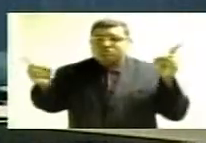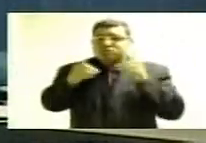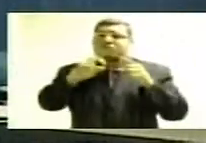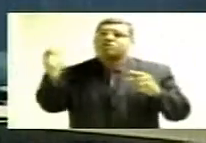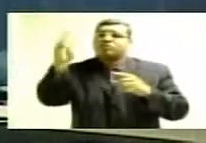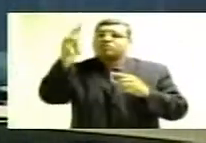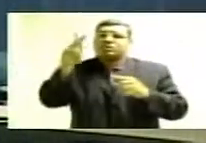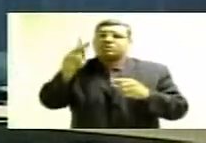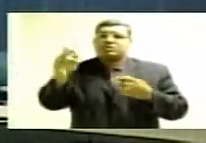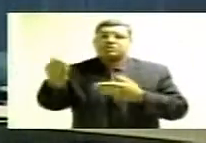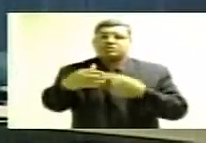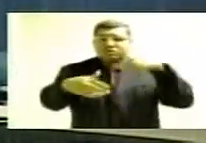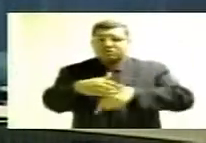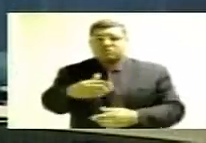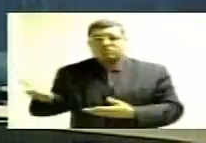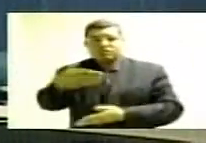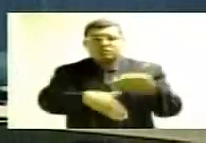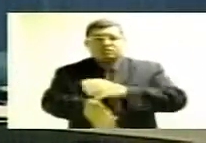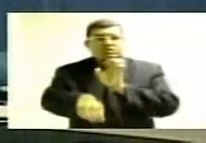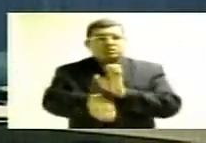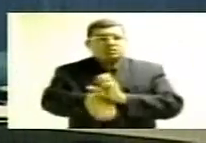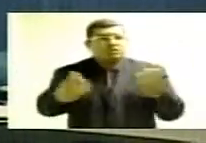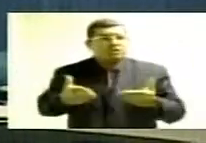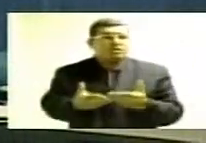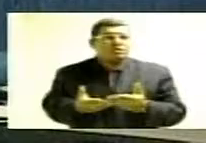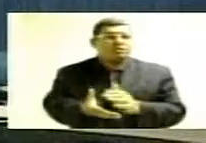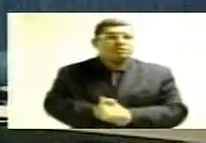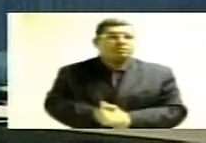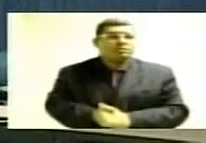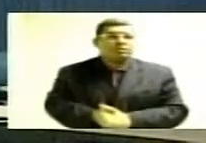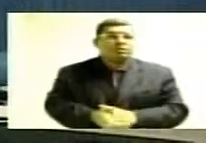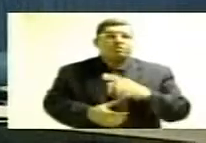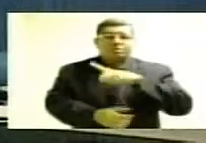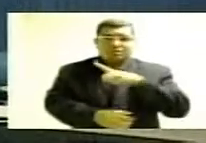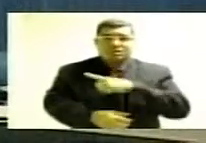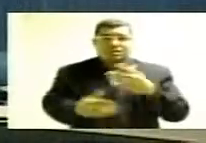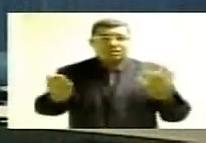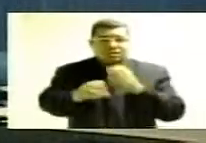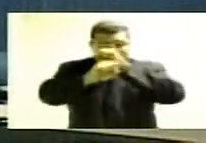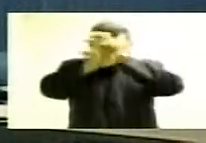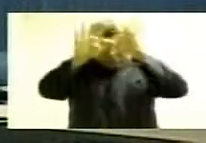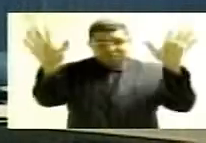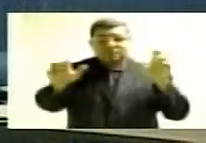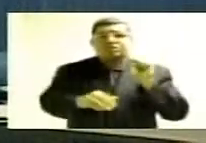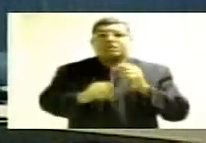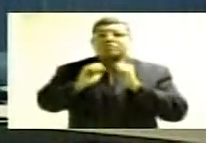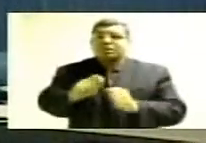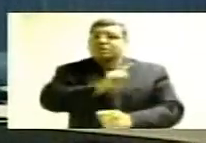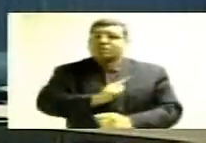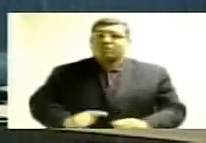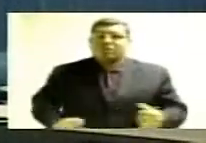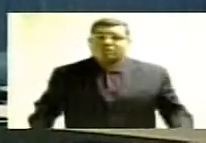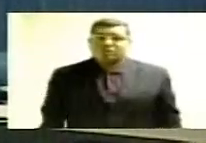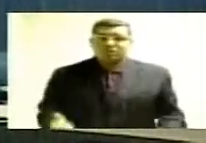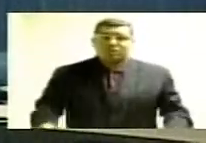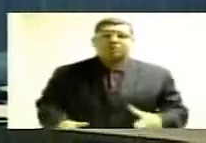os valores previstos de fundo de participação dos estados, para ter clareza, para que o governo gaste